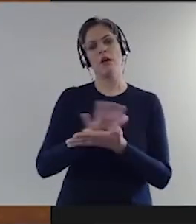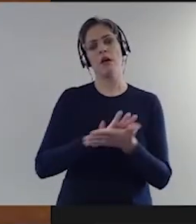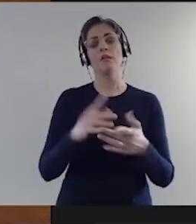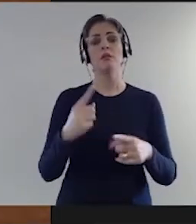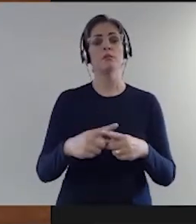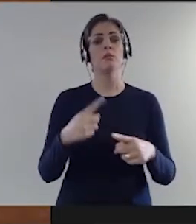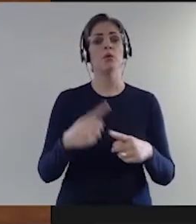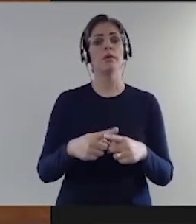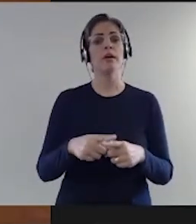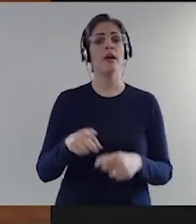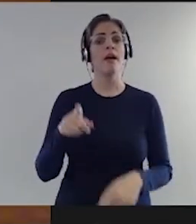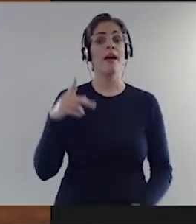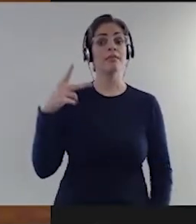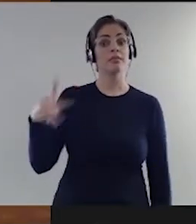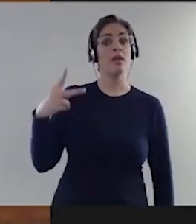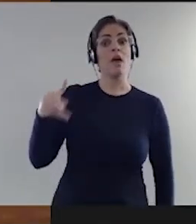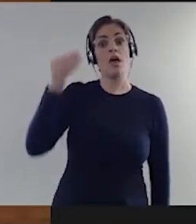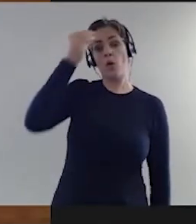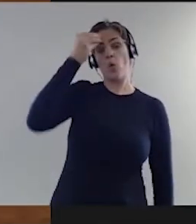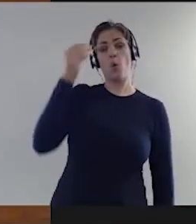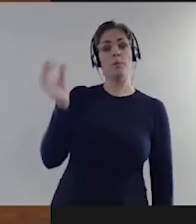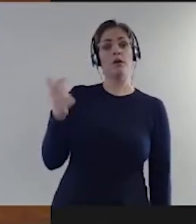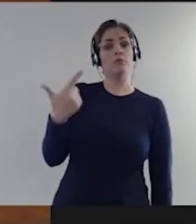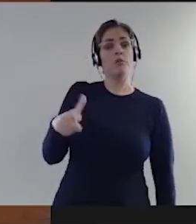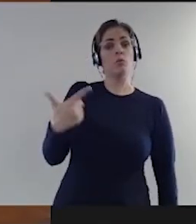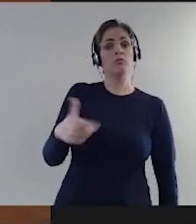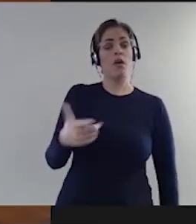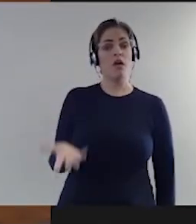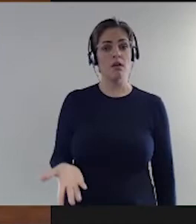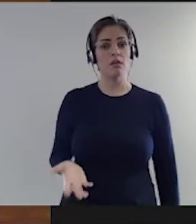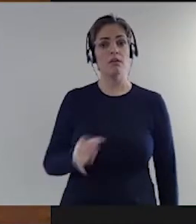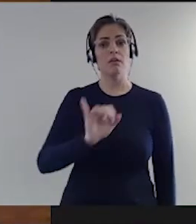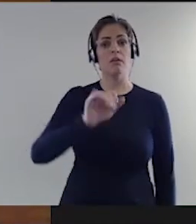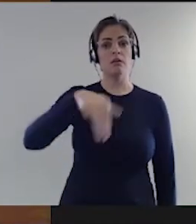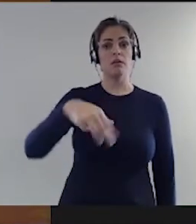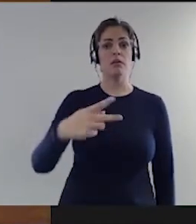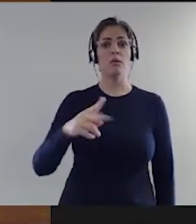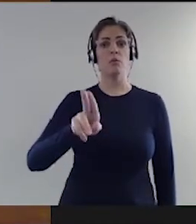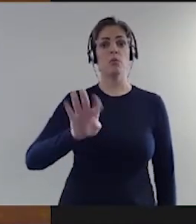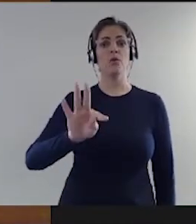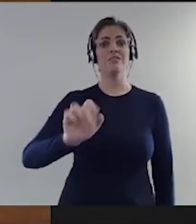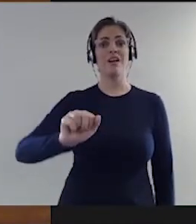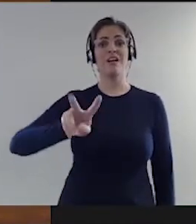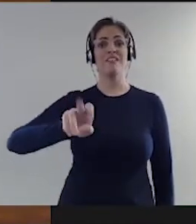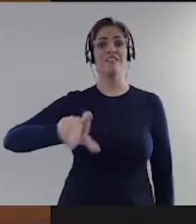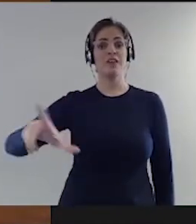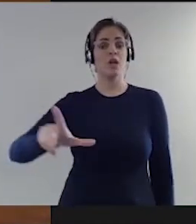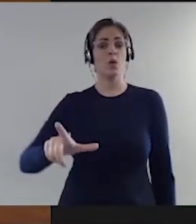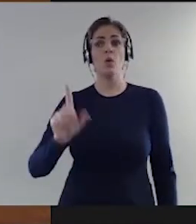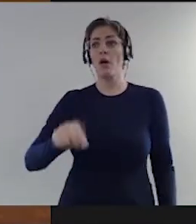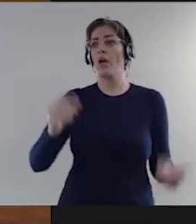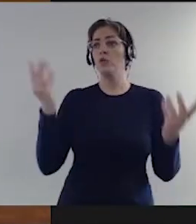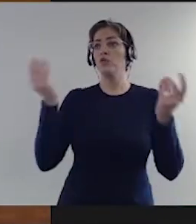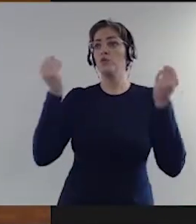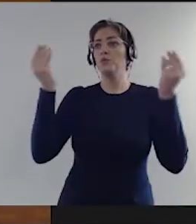como imputável a sua culpa, segundo uma imputabilidade